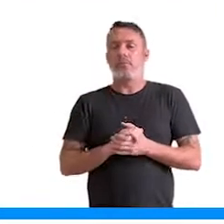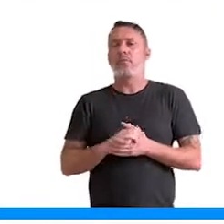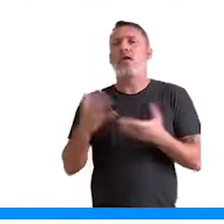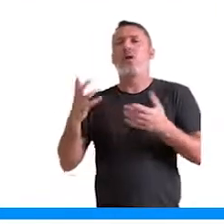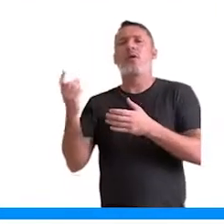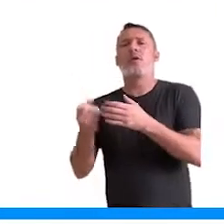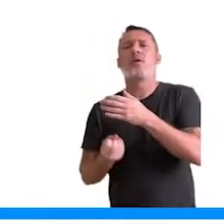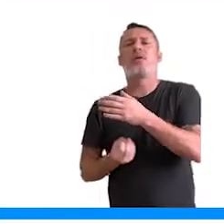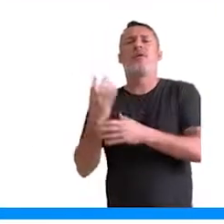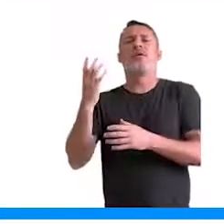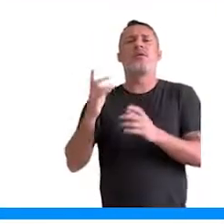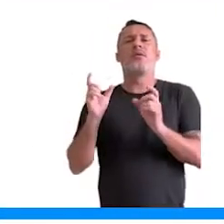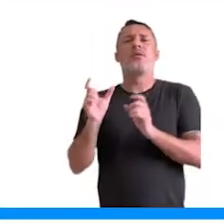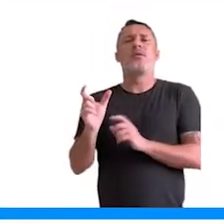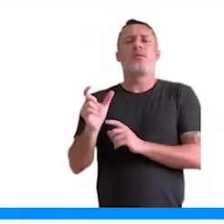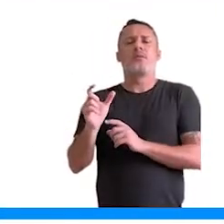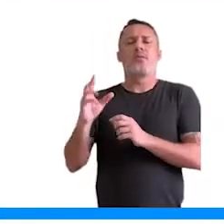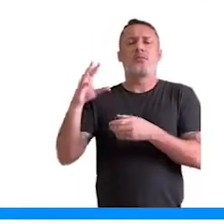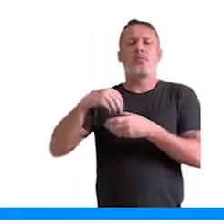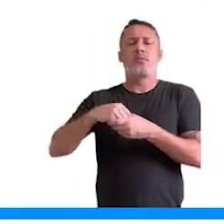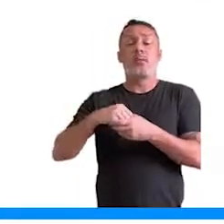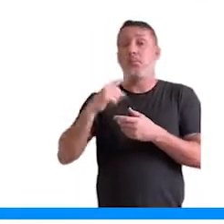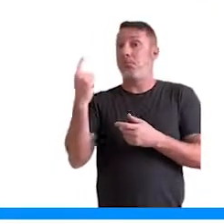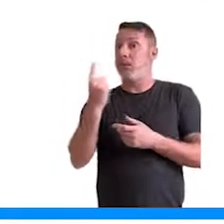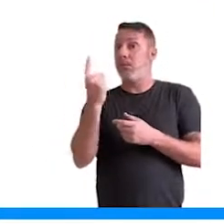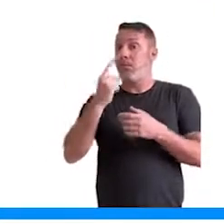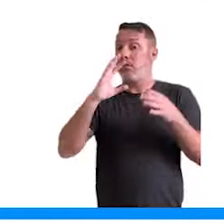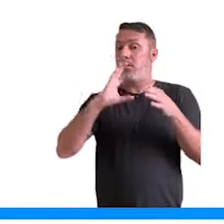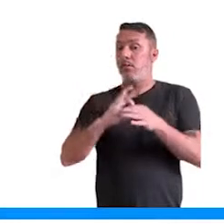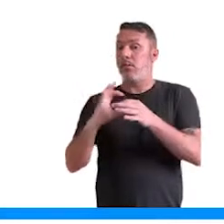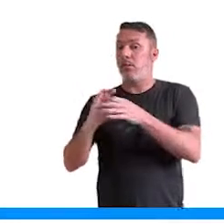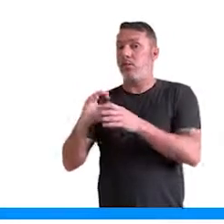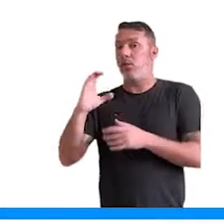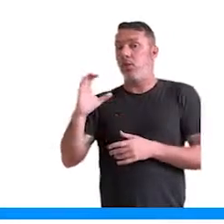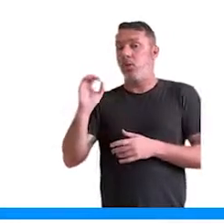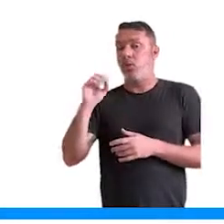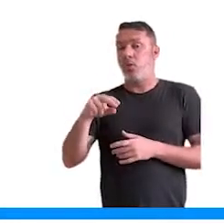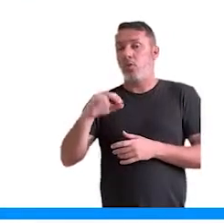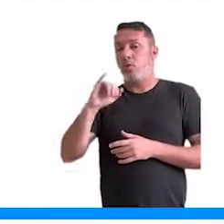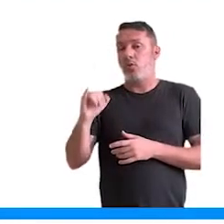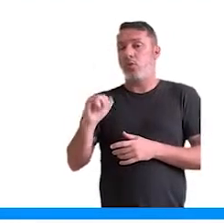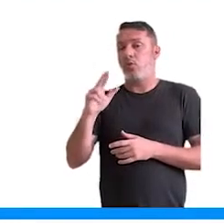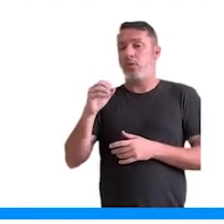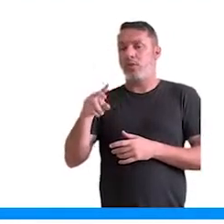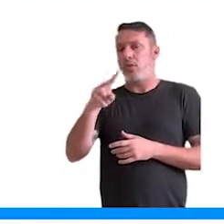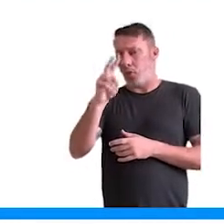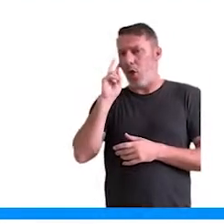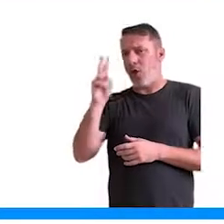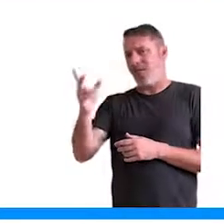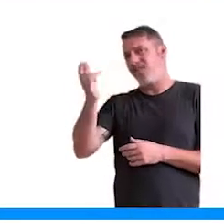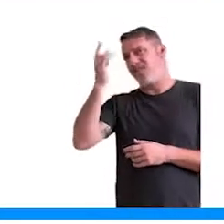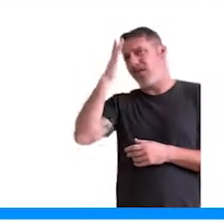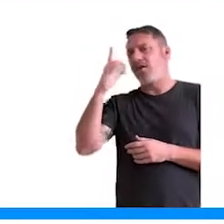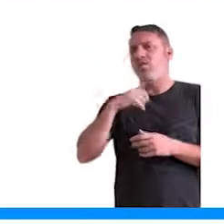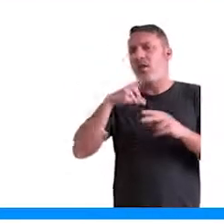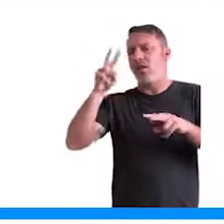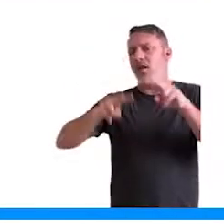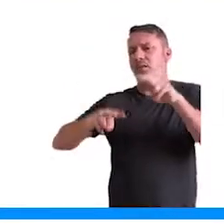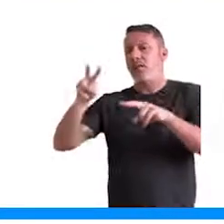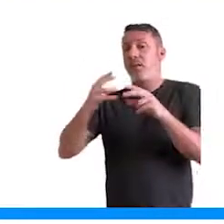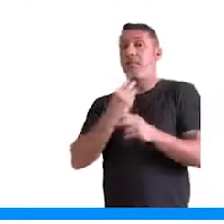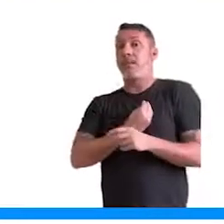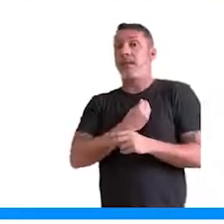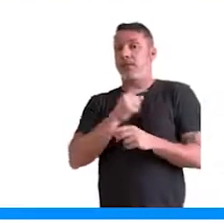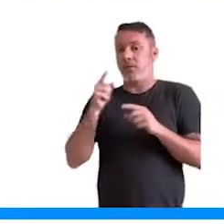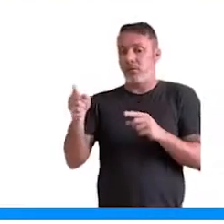del subjuntivo, a primeira conjugação, bien? É muito fácil se você analisar o presente